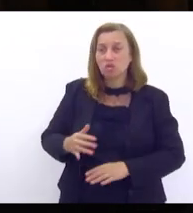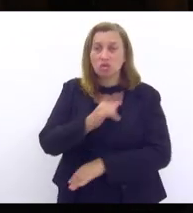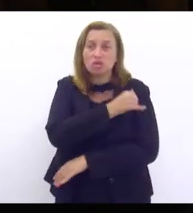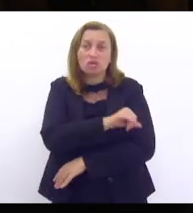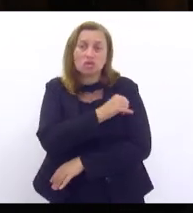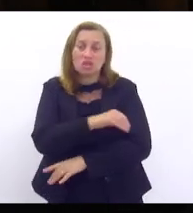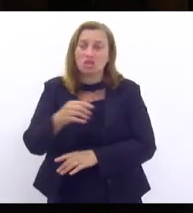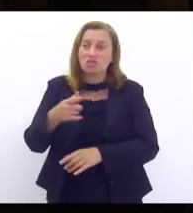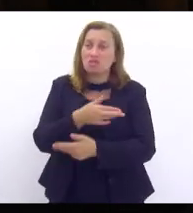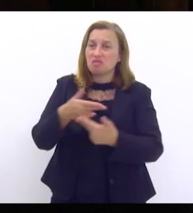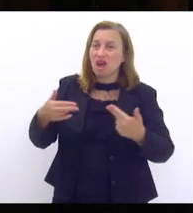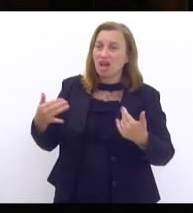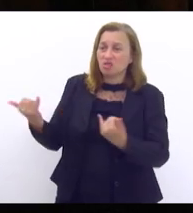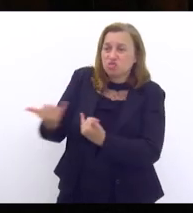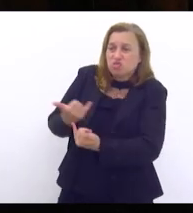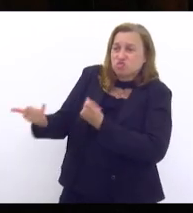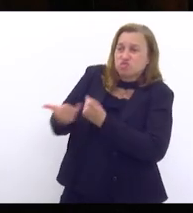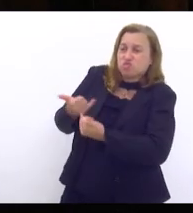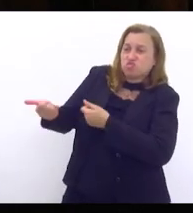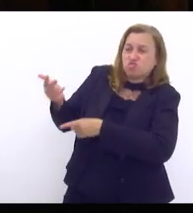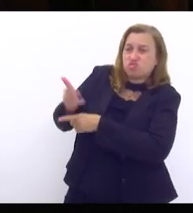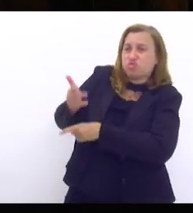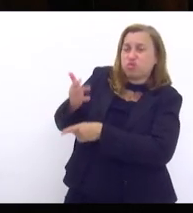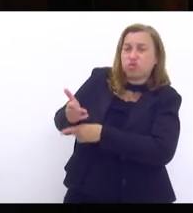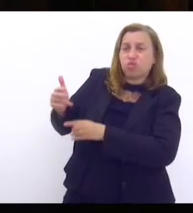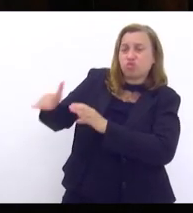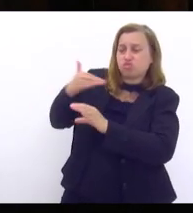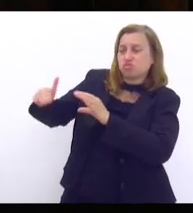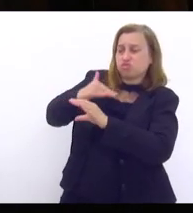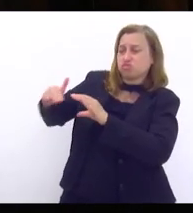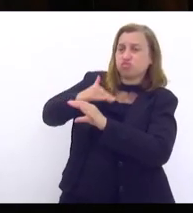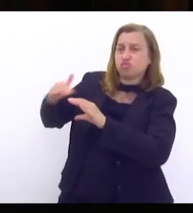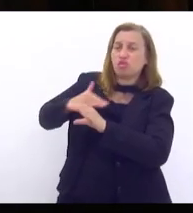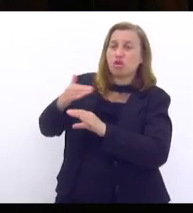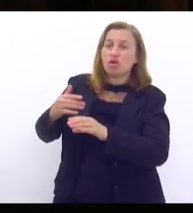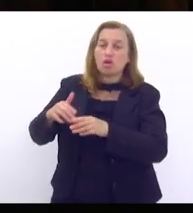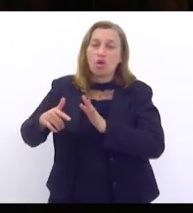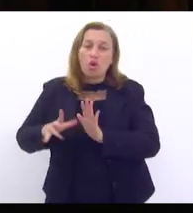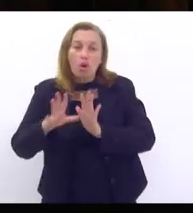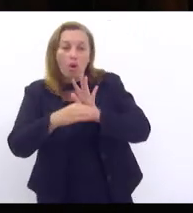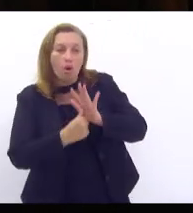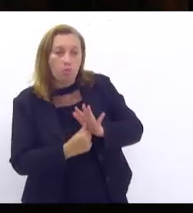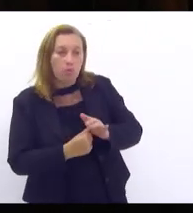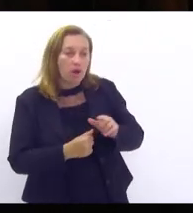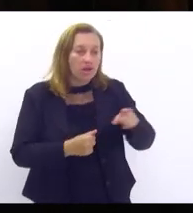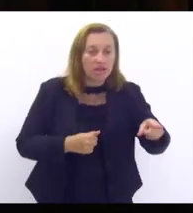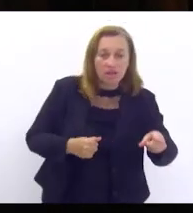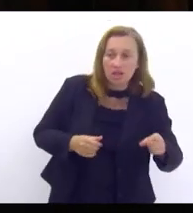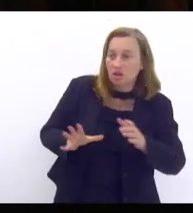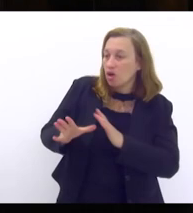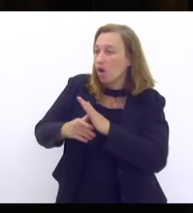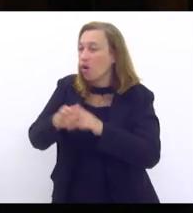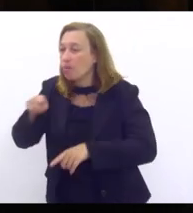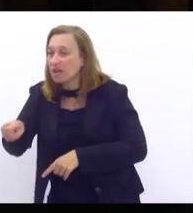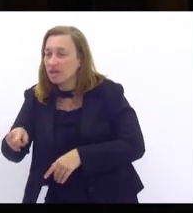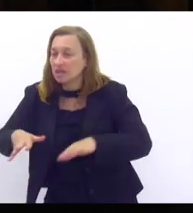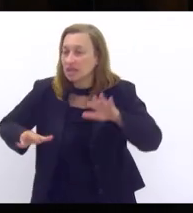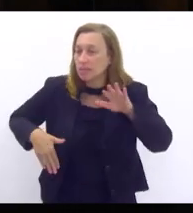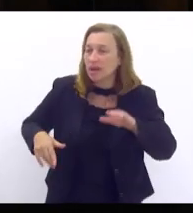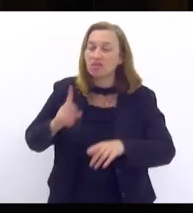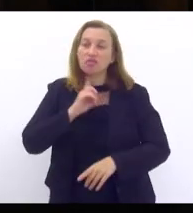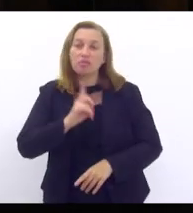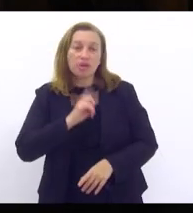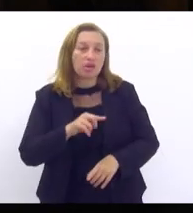recebo um monte de vídeo. Olha aqui, arrastão, e não sei o quê. E olha isso aqui na Praia do Flamengo, na Praia do Botafogo.